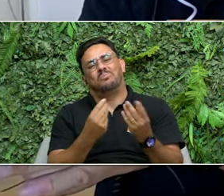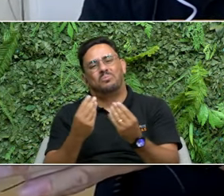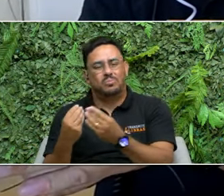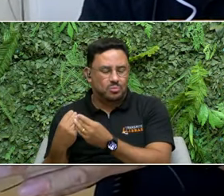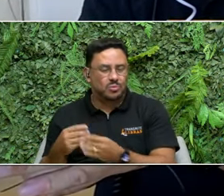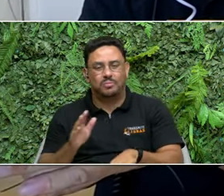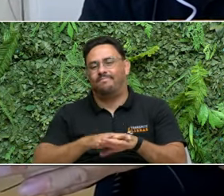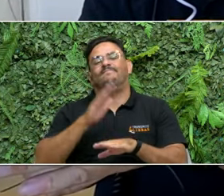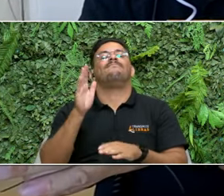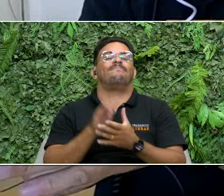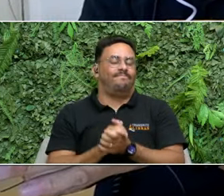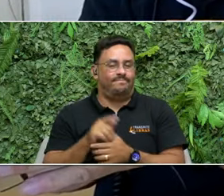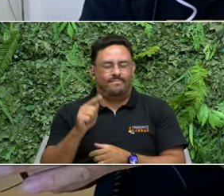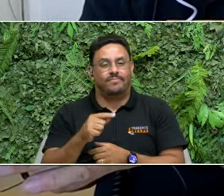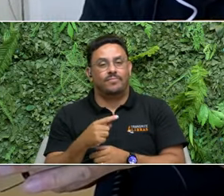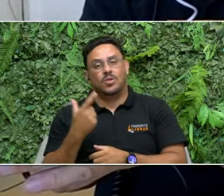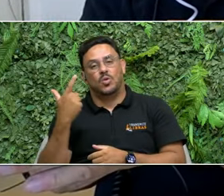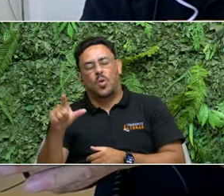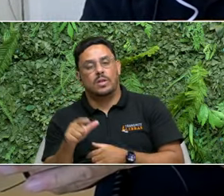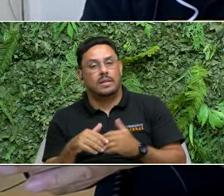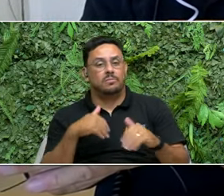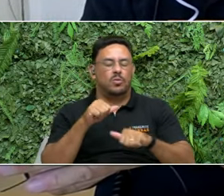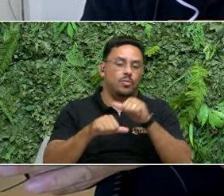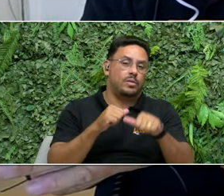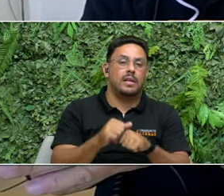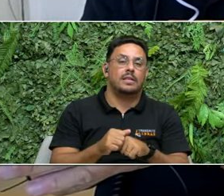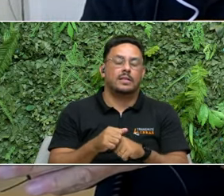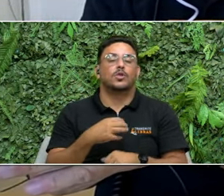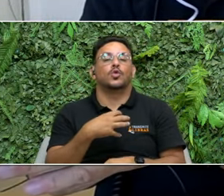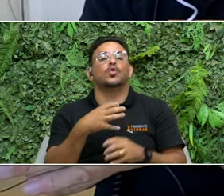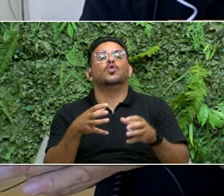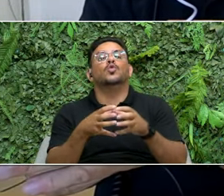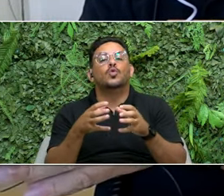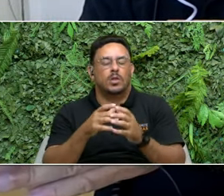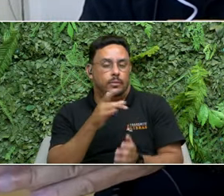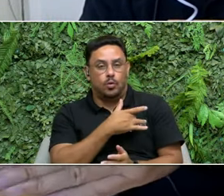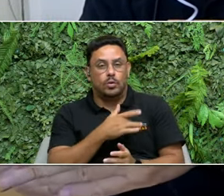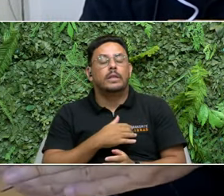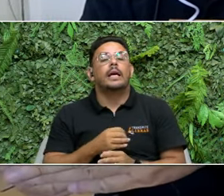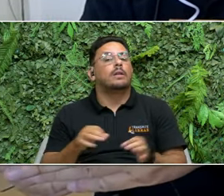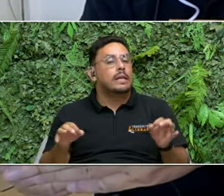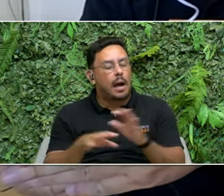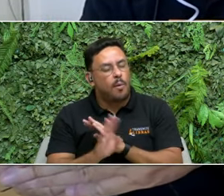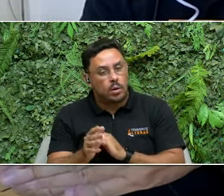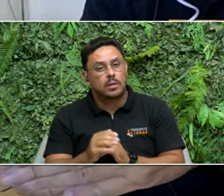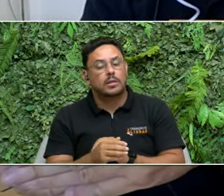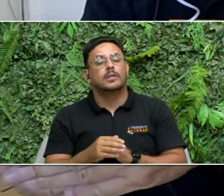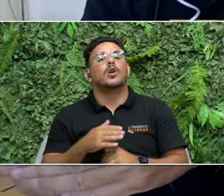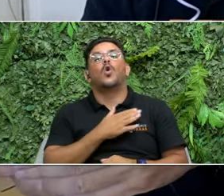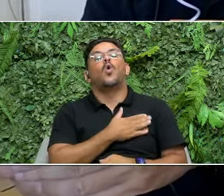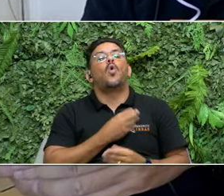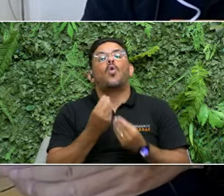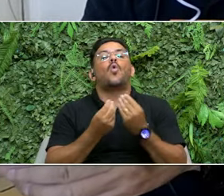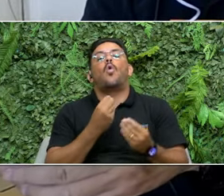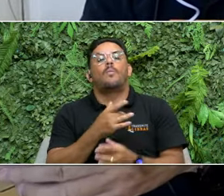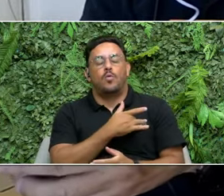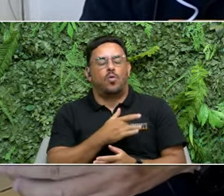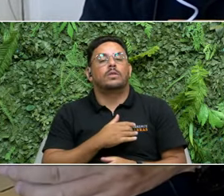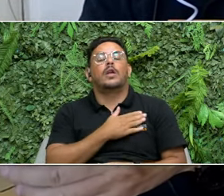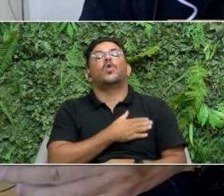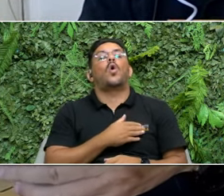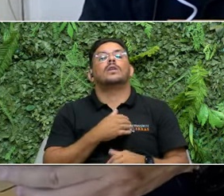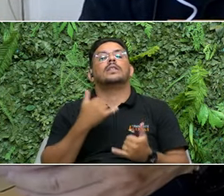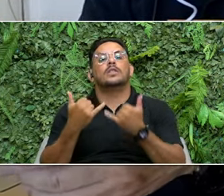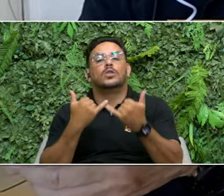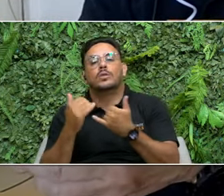muito mais do que a uma outra mudança no time do Cruzeiro que é um time Pronto já sabe todo mundo sabe como o Cruzeiro gosta de jogar e já venceu